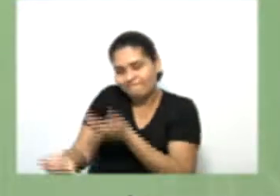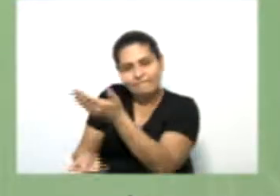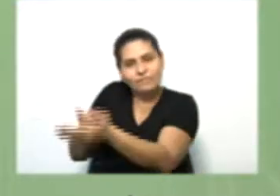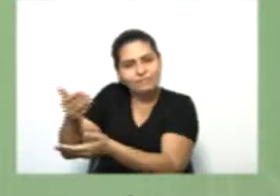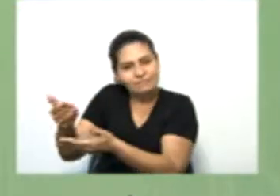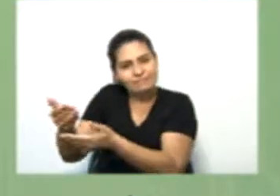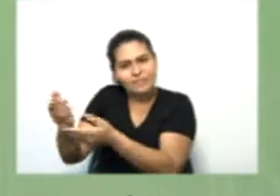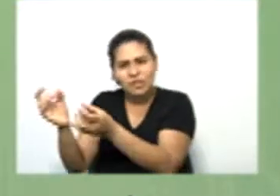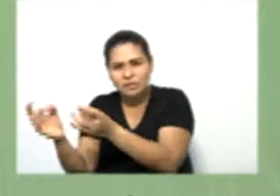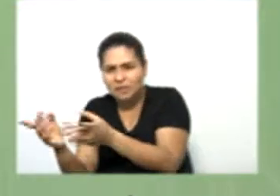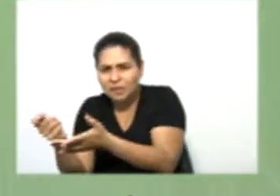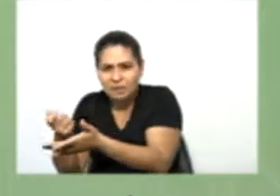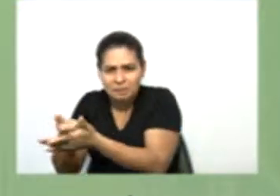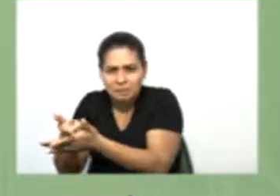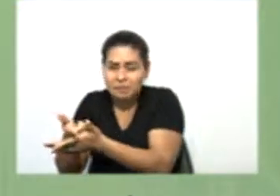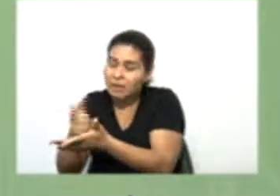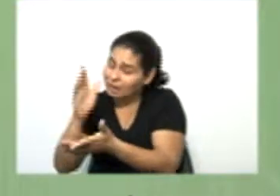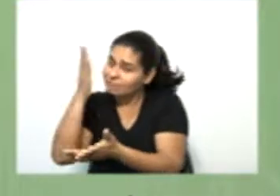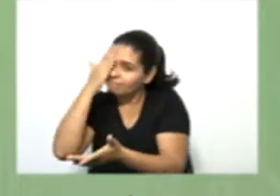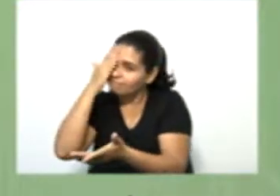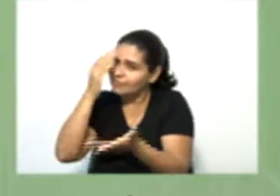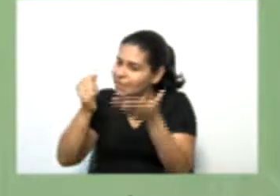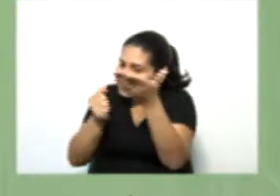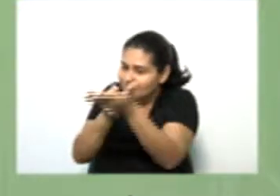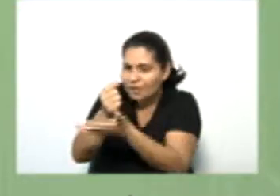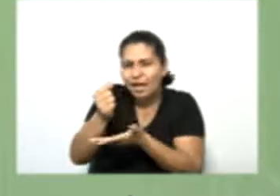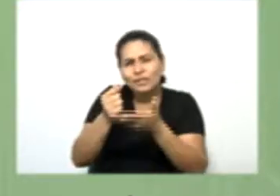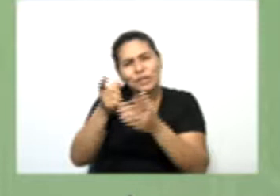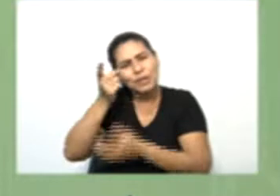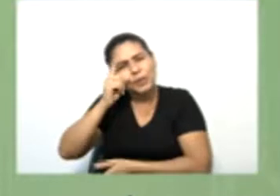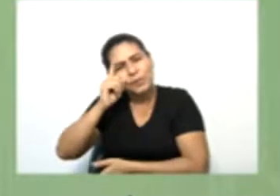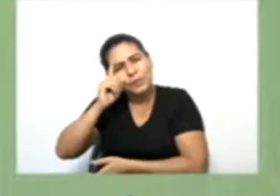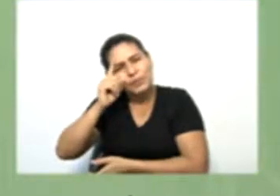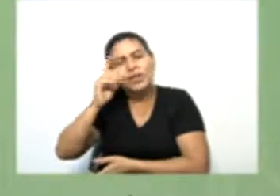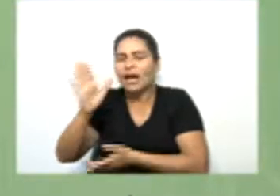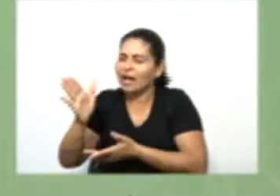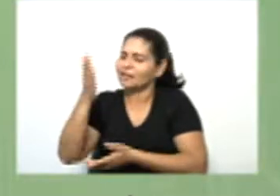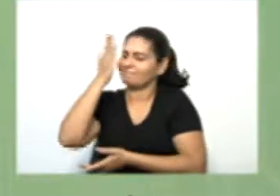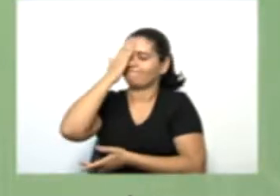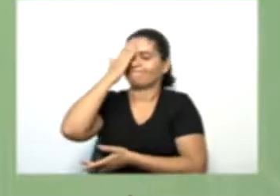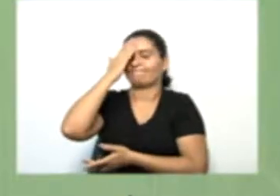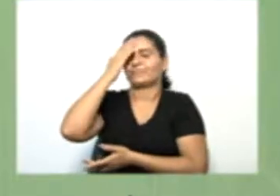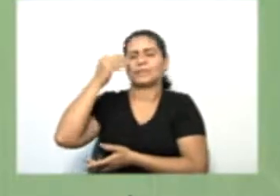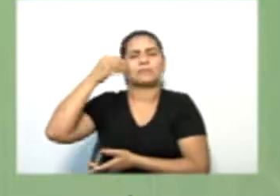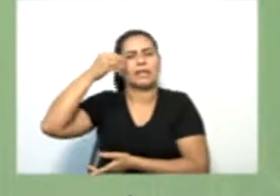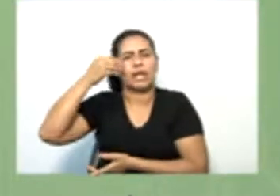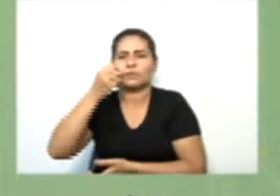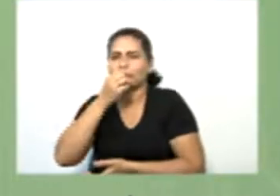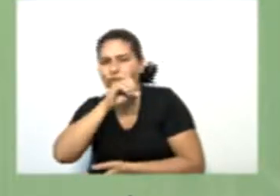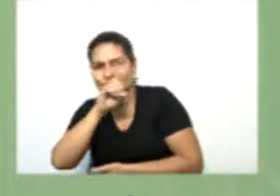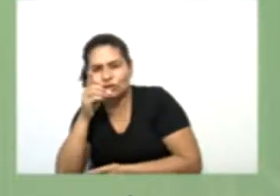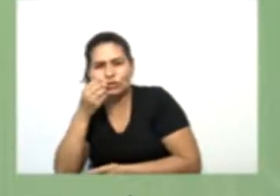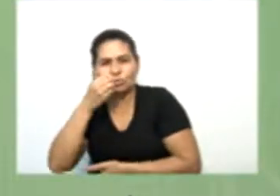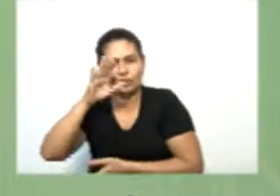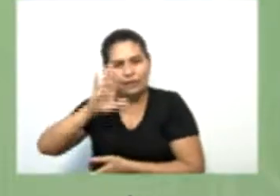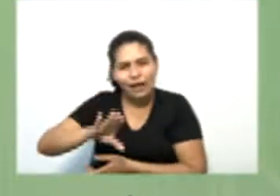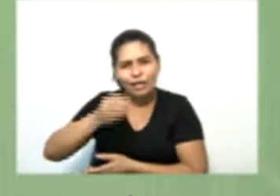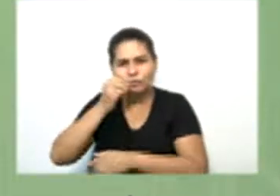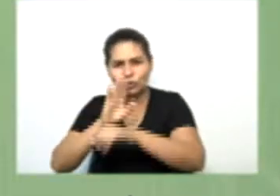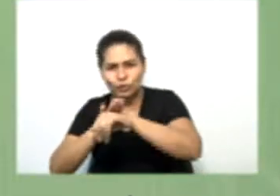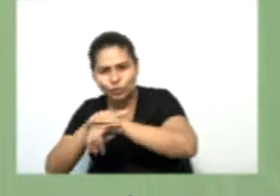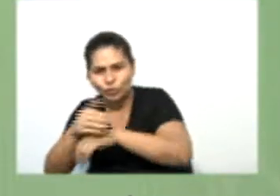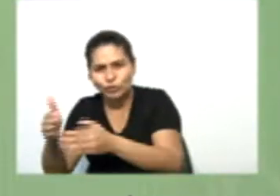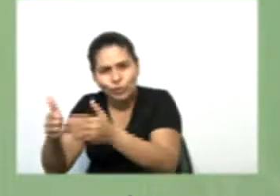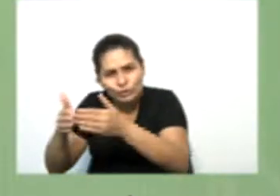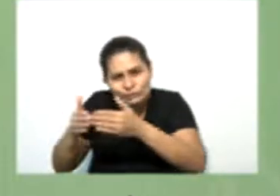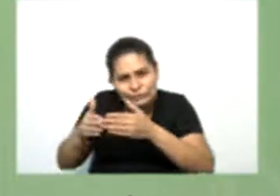negociação. Claro que o básico, não é, aquele cotidiano, isso é obrigação. Bom dia, boa tarde, dá licença, trabalhar,